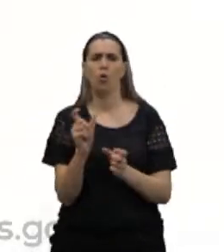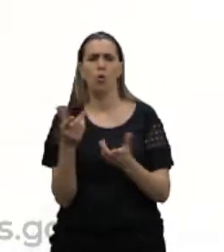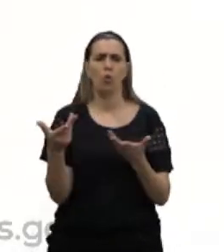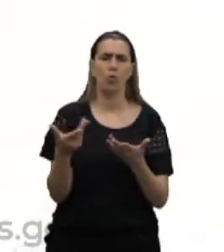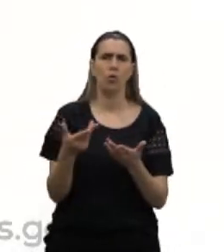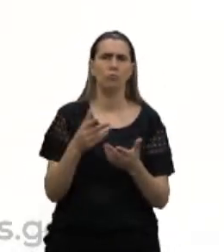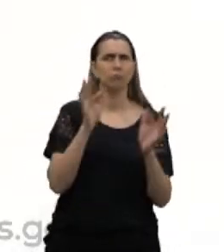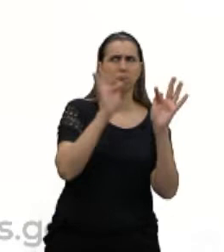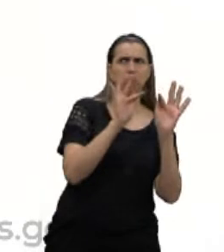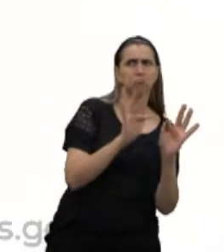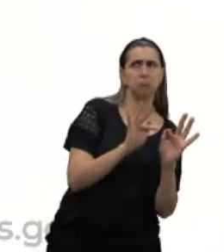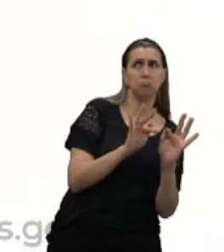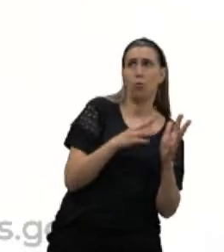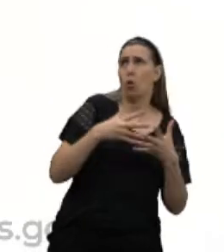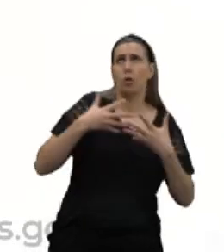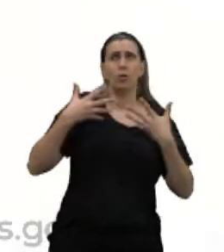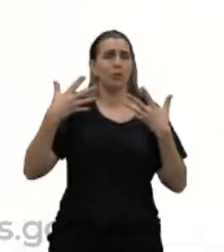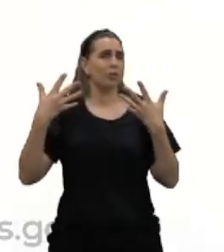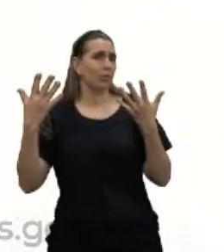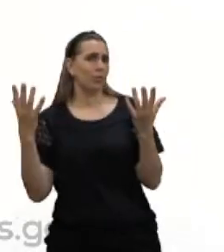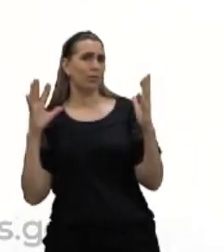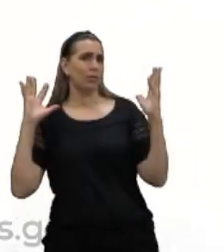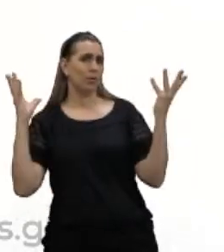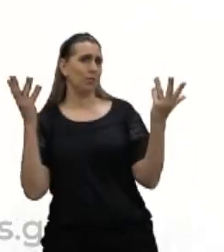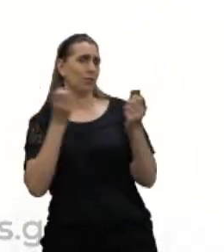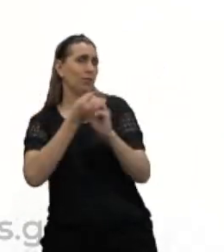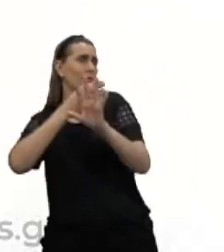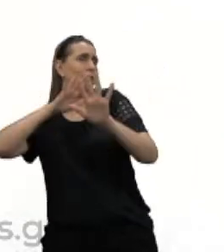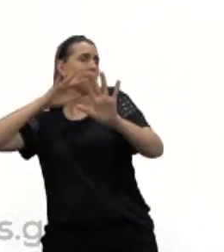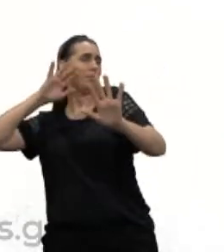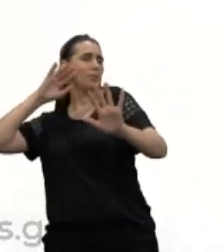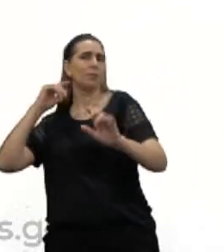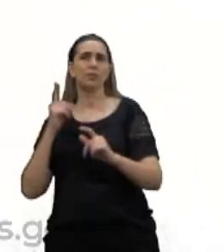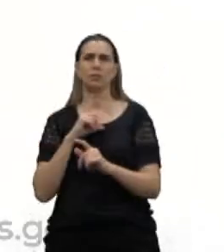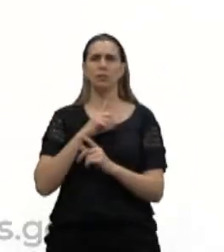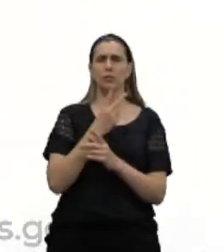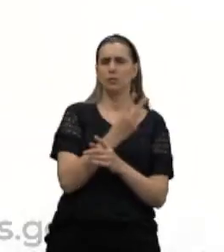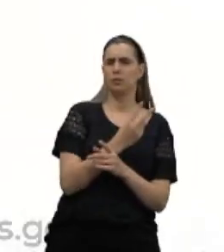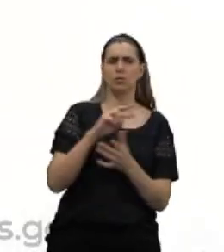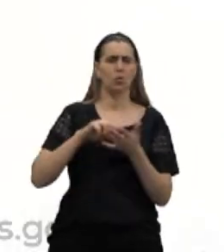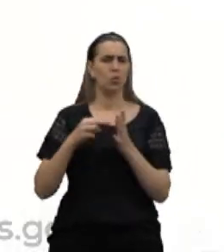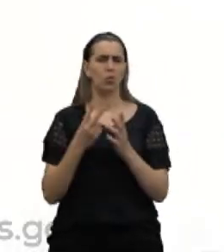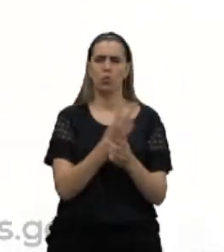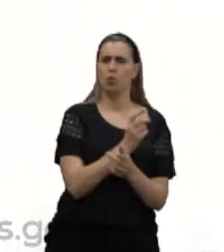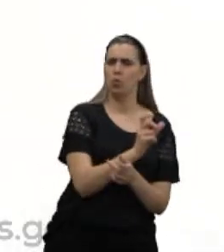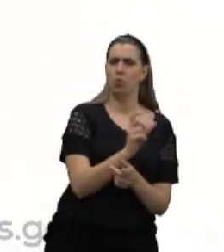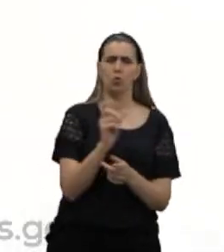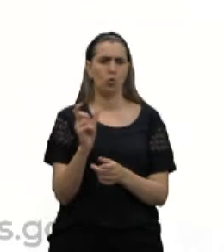Eu estou feliz ou eu estou radiante? Tem o mesmo significado?